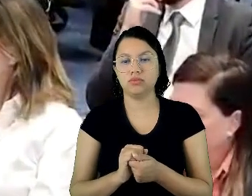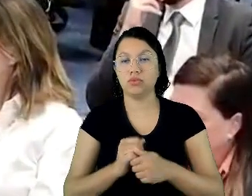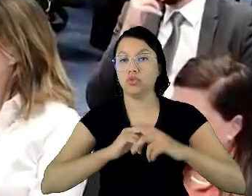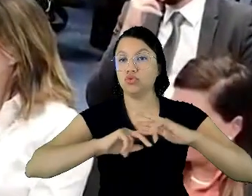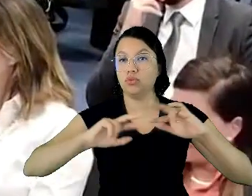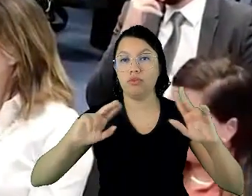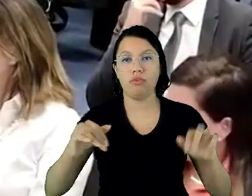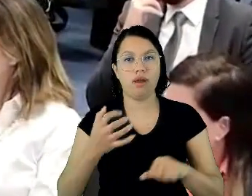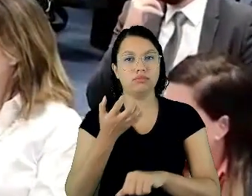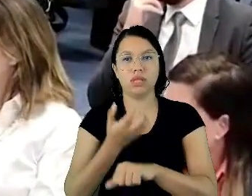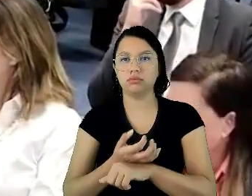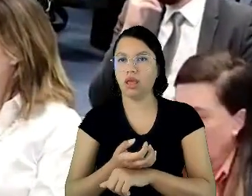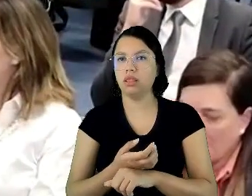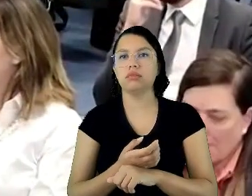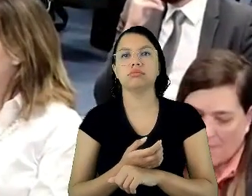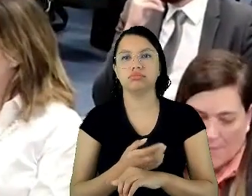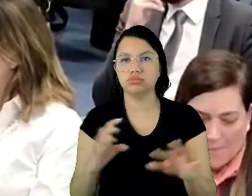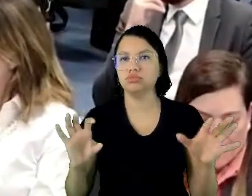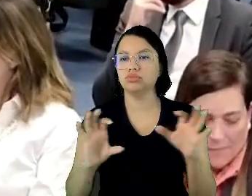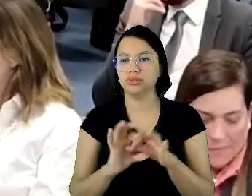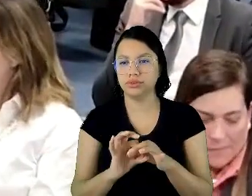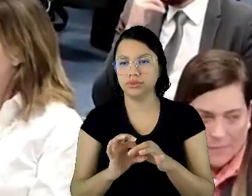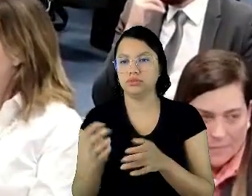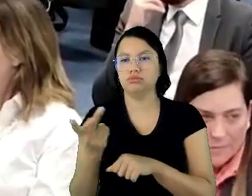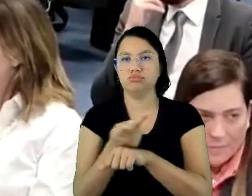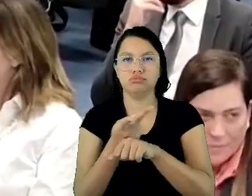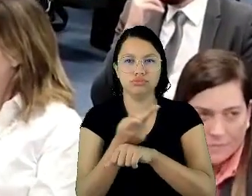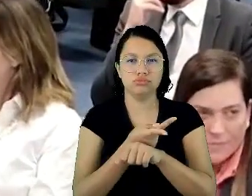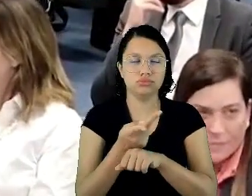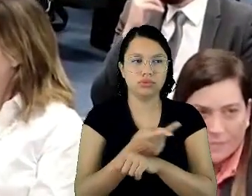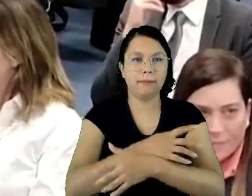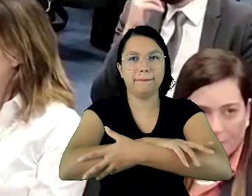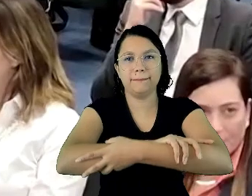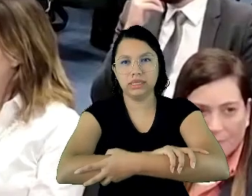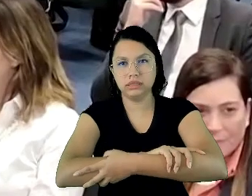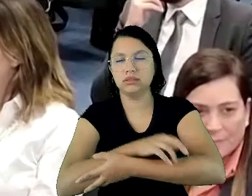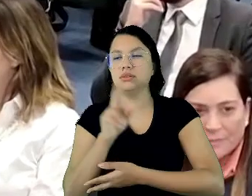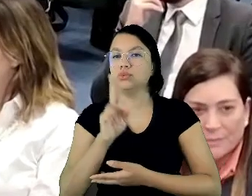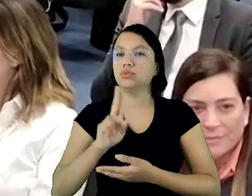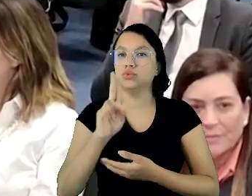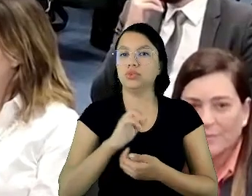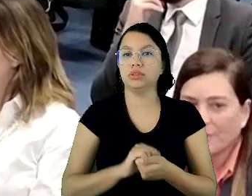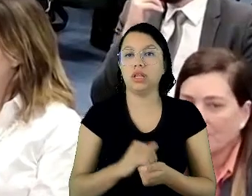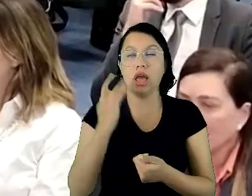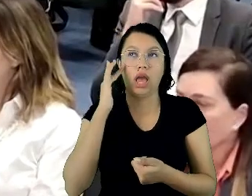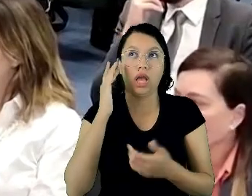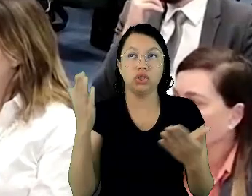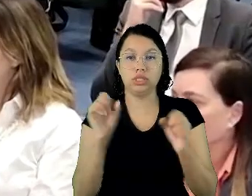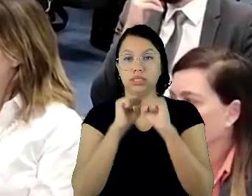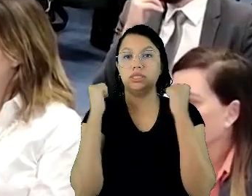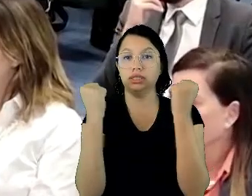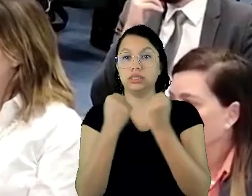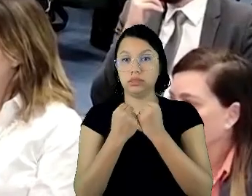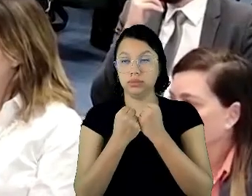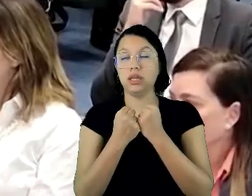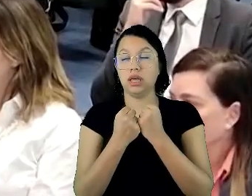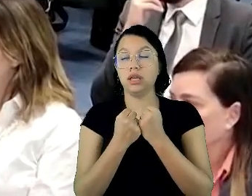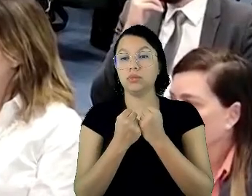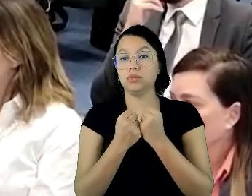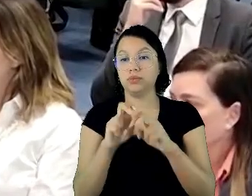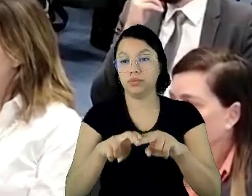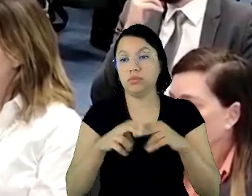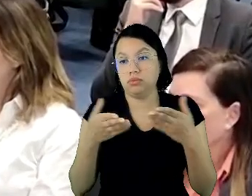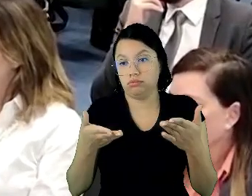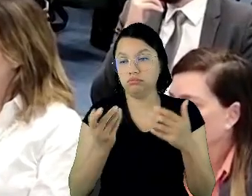buscando parcerias com universidades, e acho que esse seminário é produto disso, e também pensando políticas de